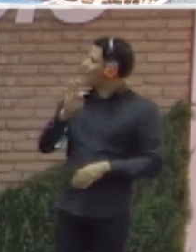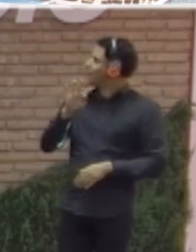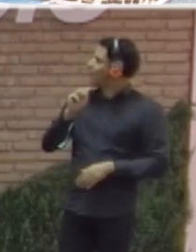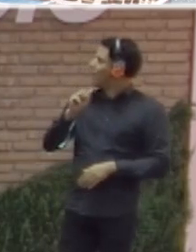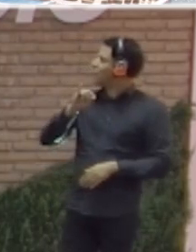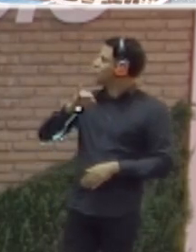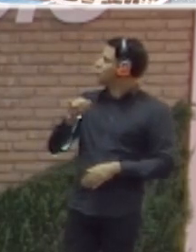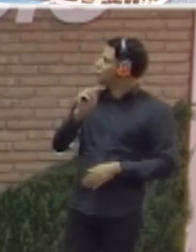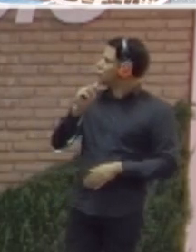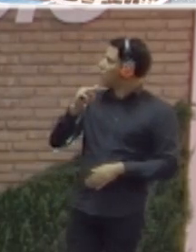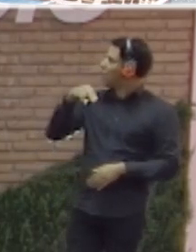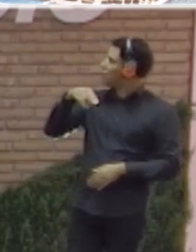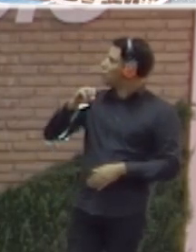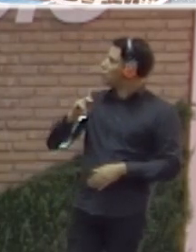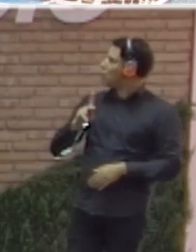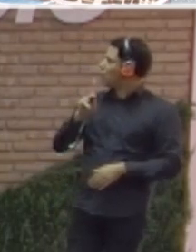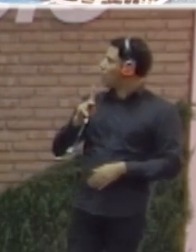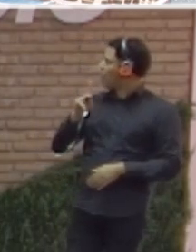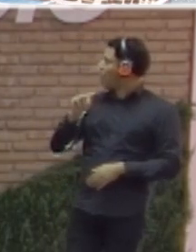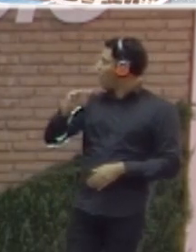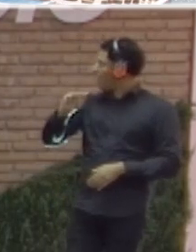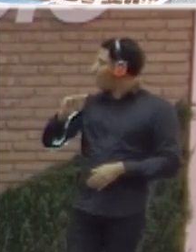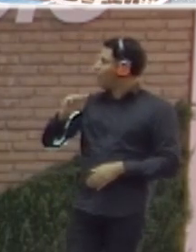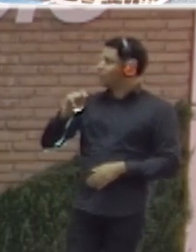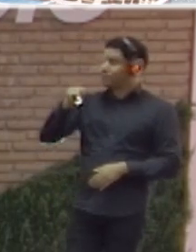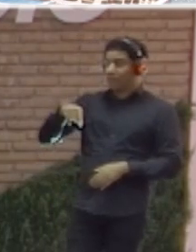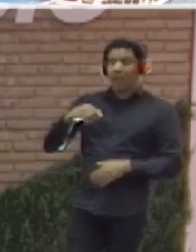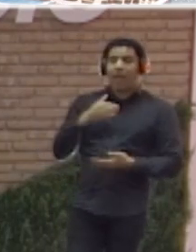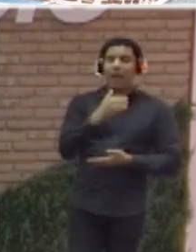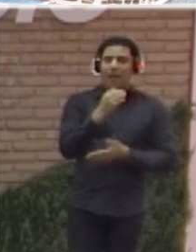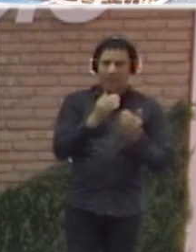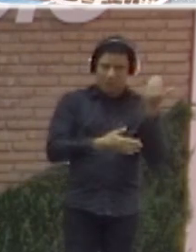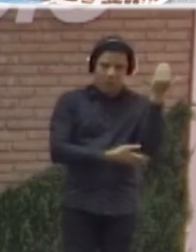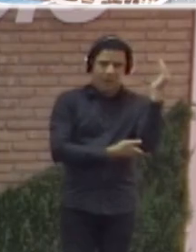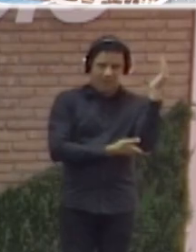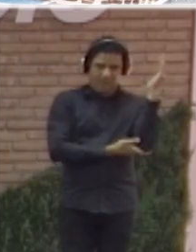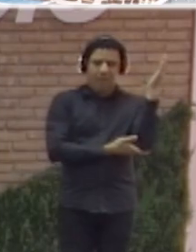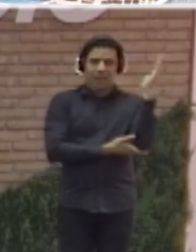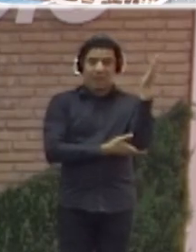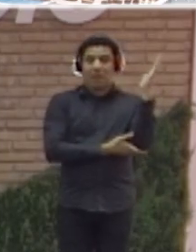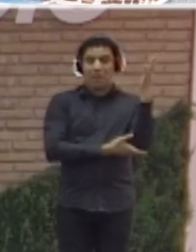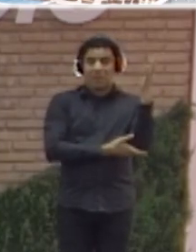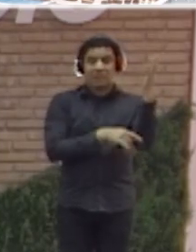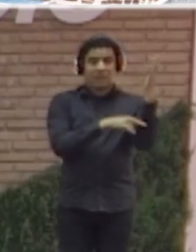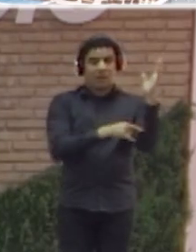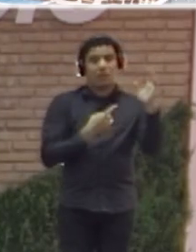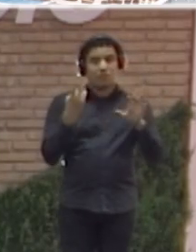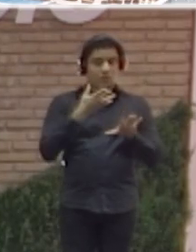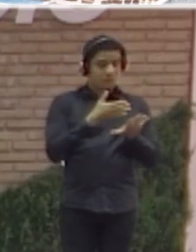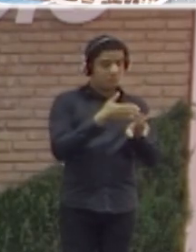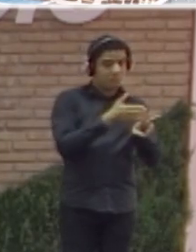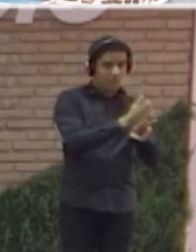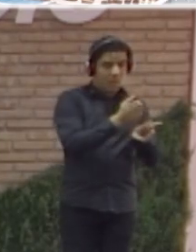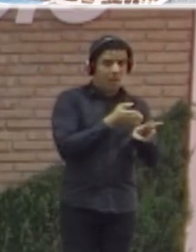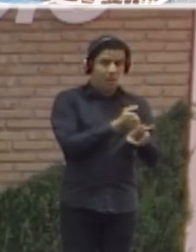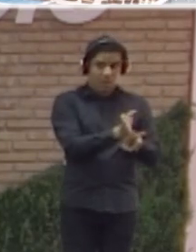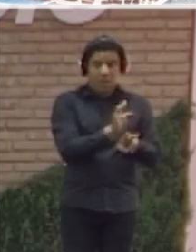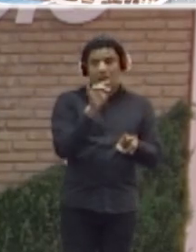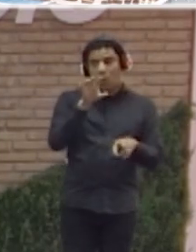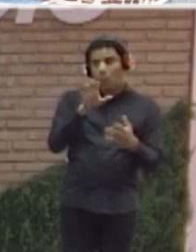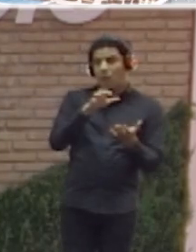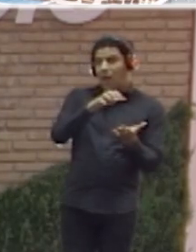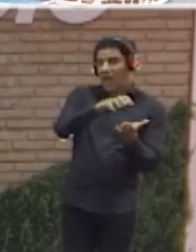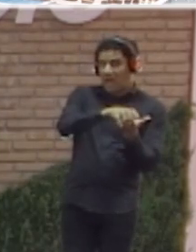construção de madeira da Finlândia. São dois segmentos. Um é a